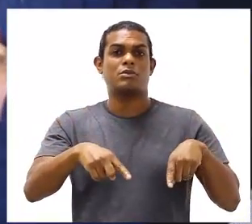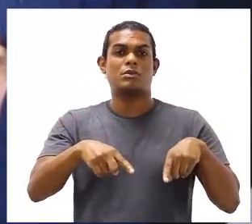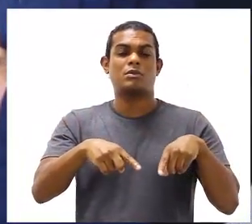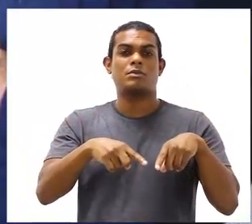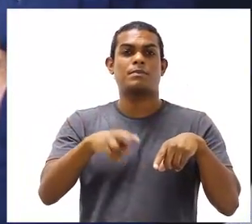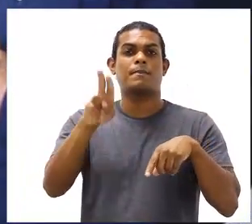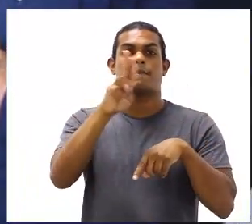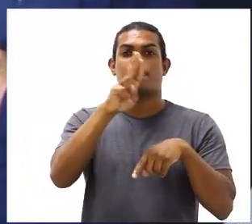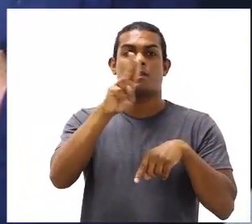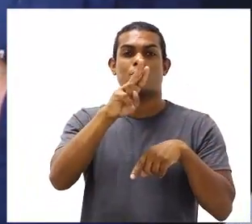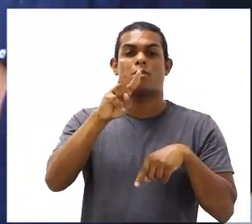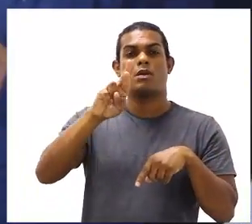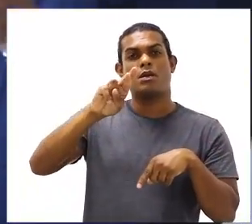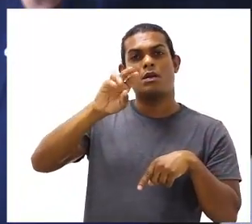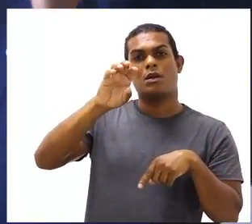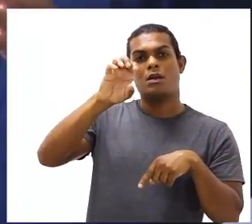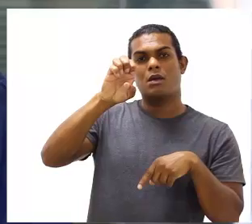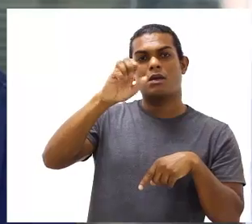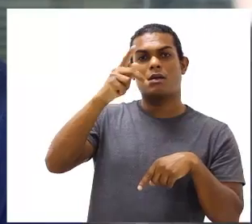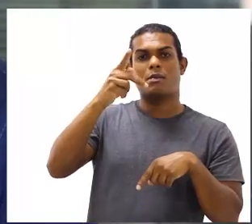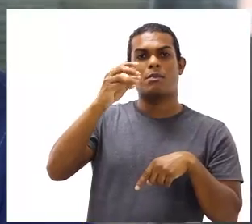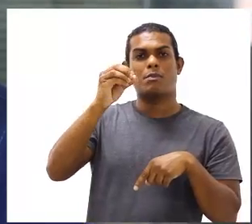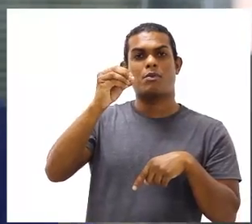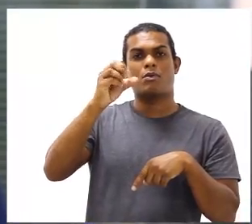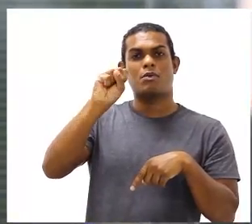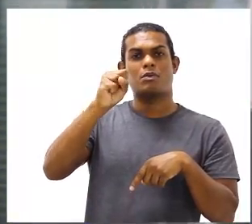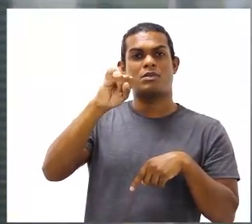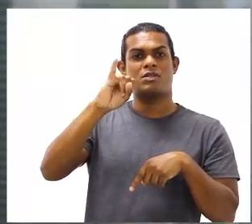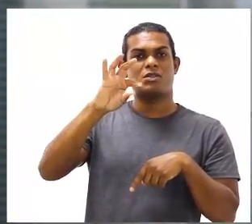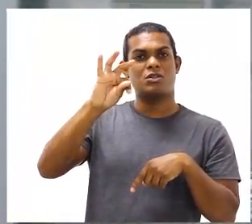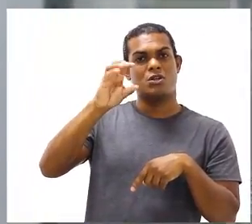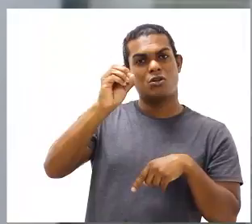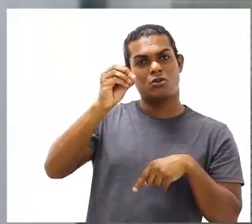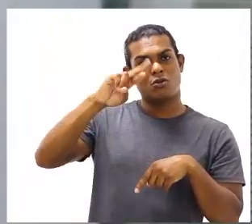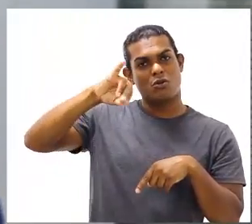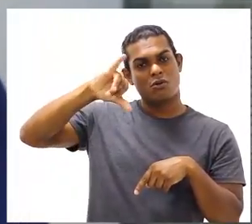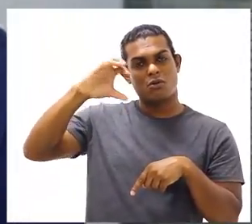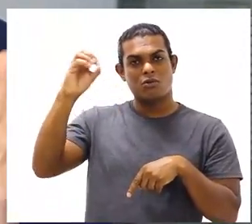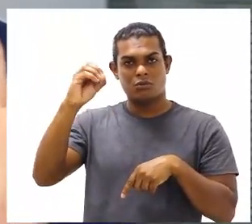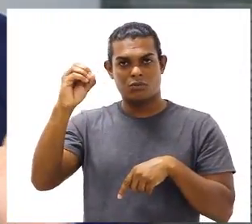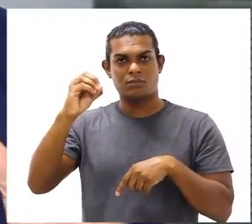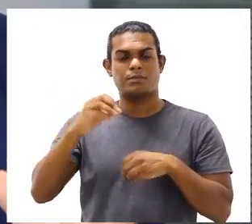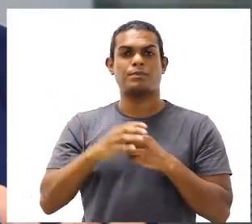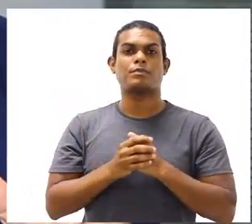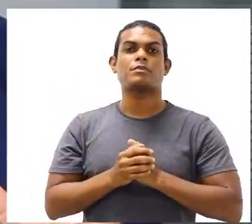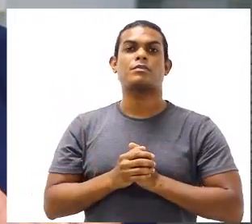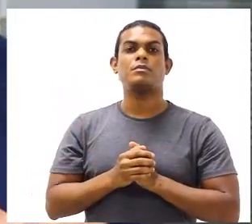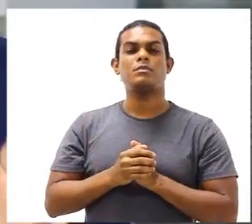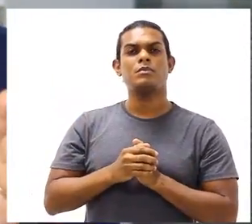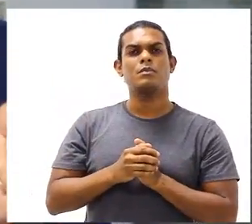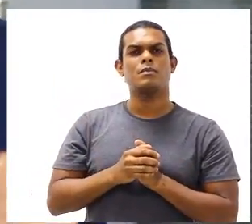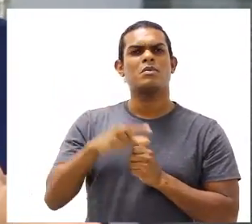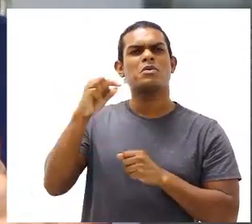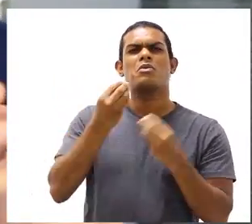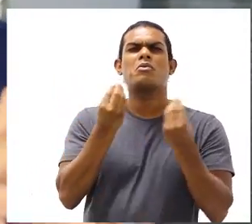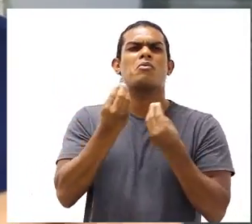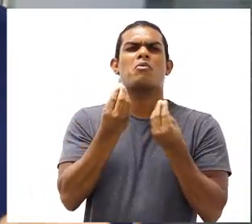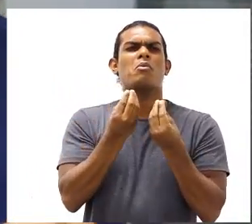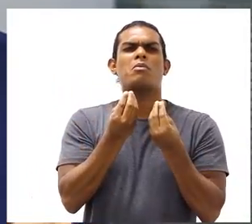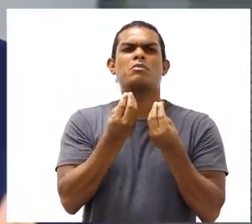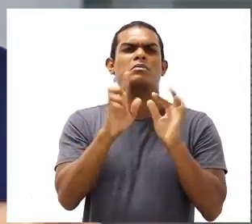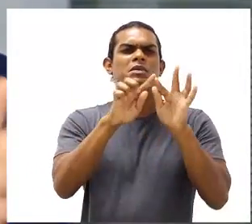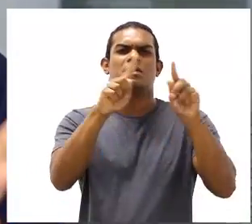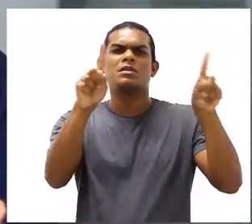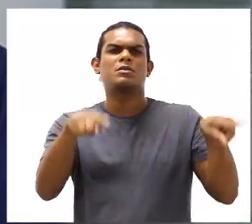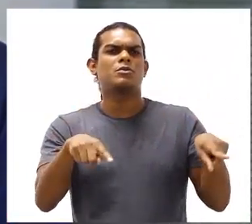repositório institucional, que tem as teses e dissertações. Mas a gente achou que o repositório ele é muito restrito a teses